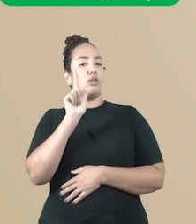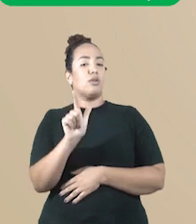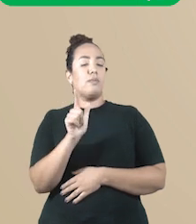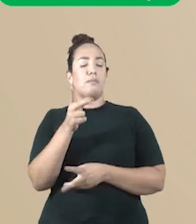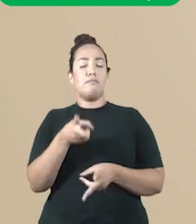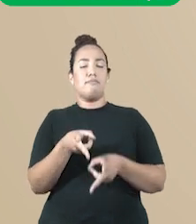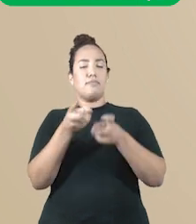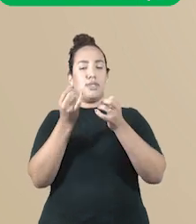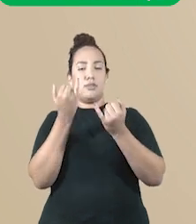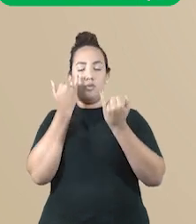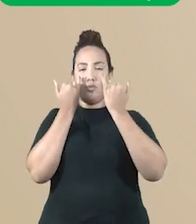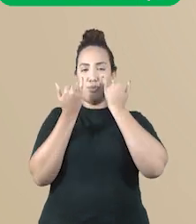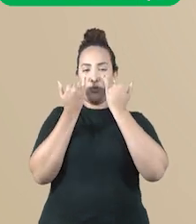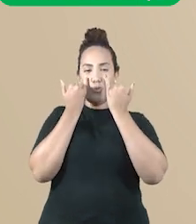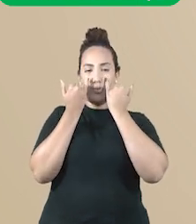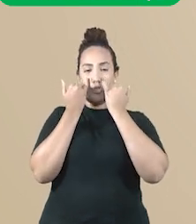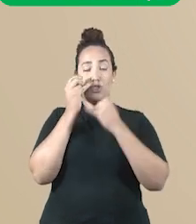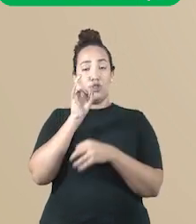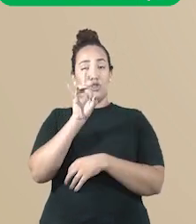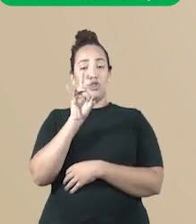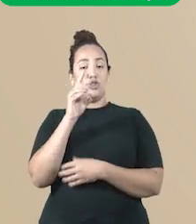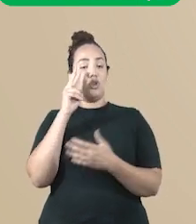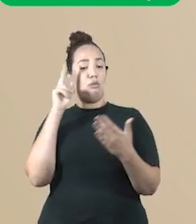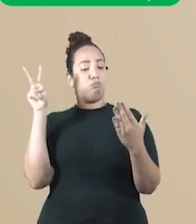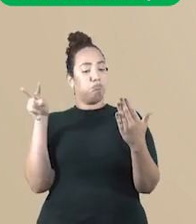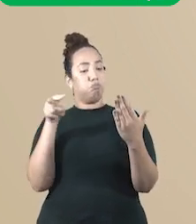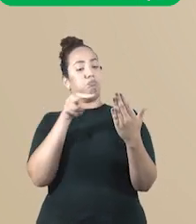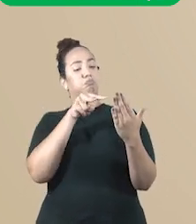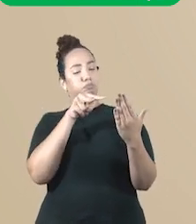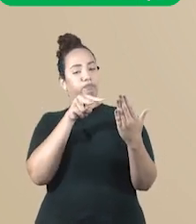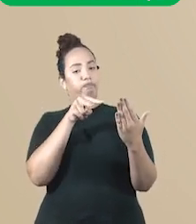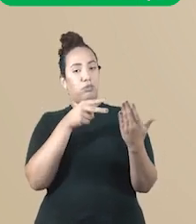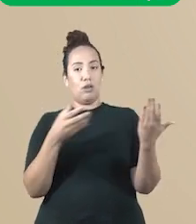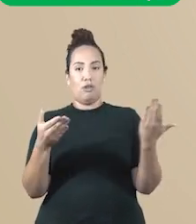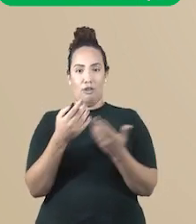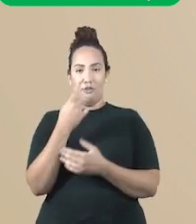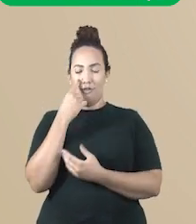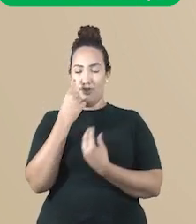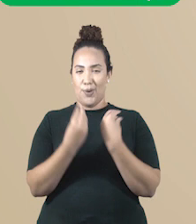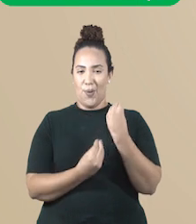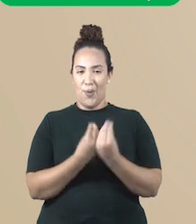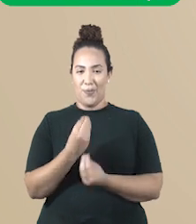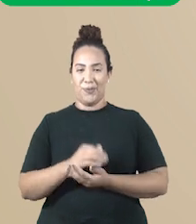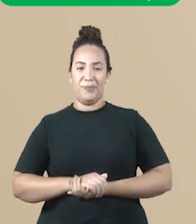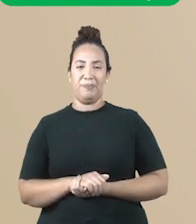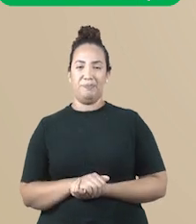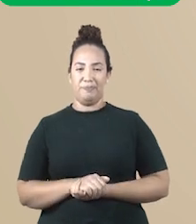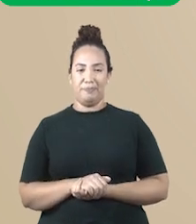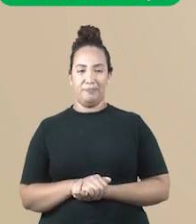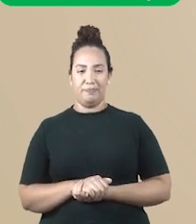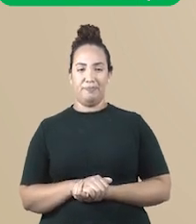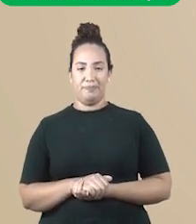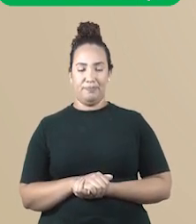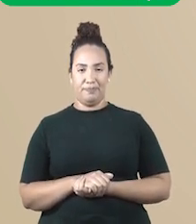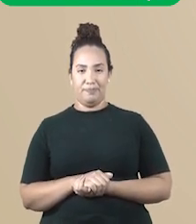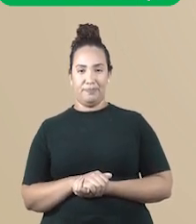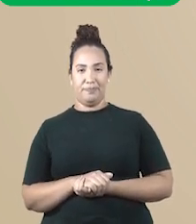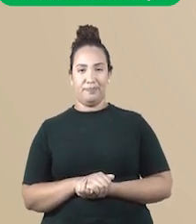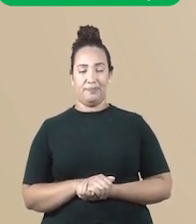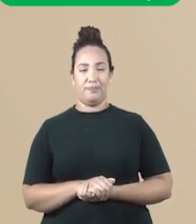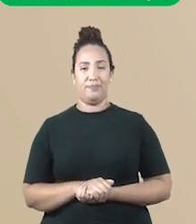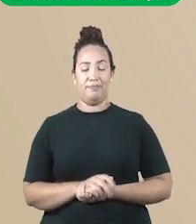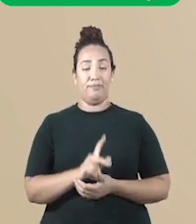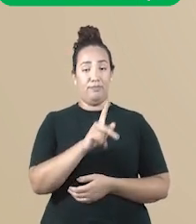algumas informações apenas olhando para as imagens. Vamos ver como isso funciona? Quando a